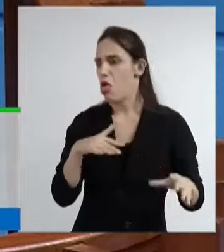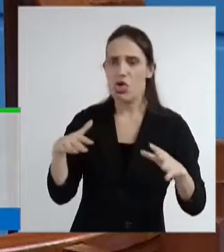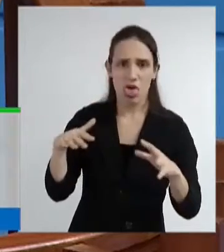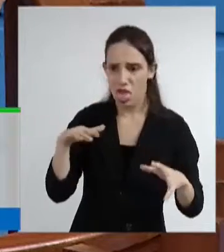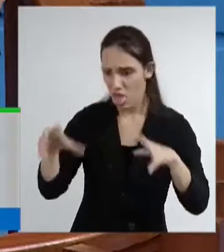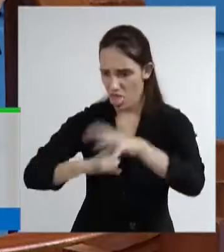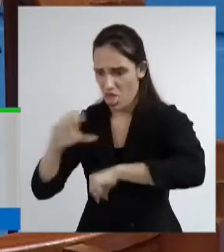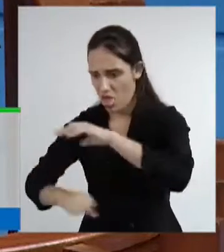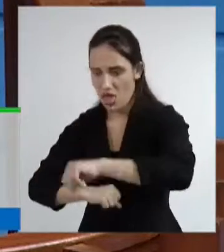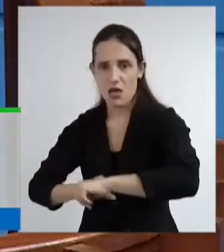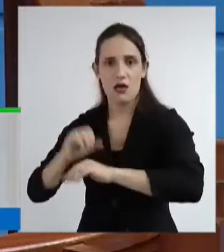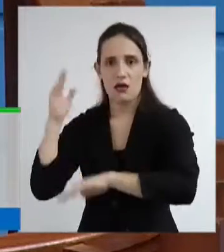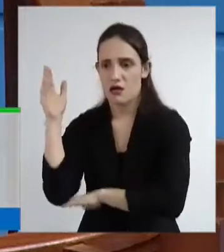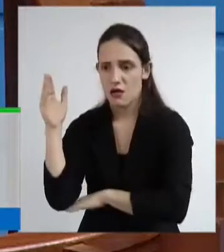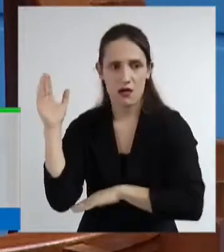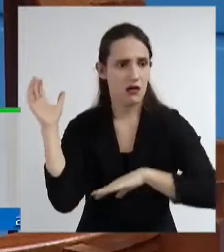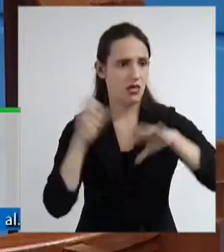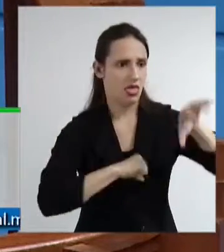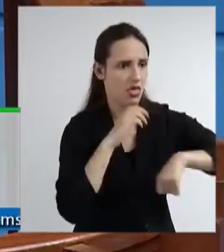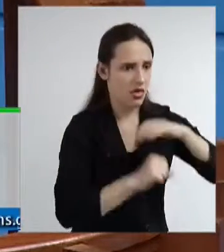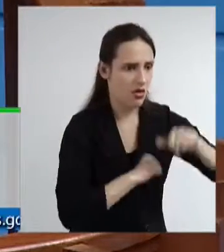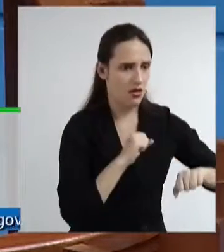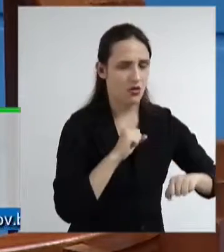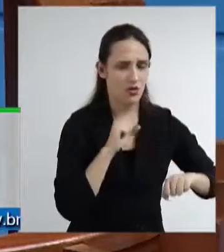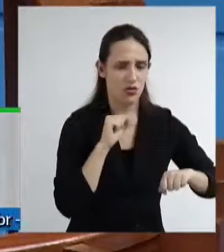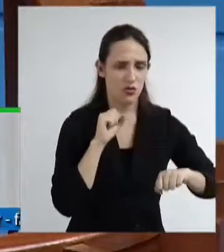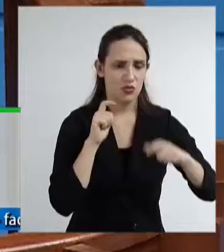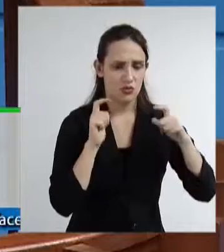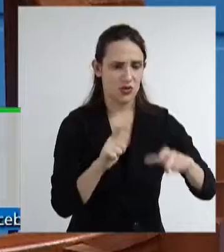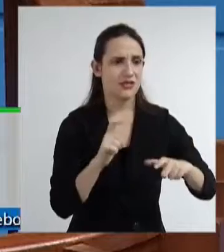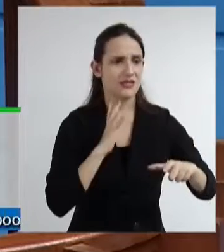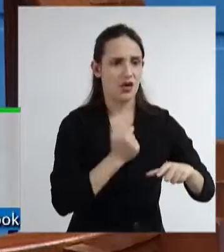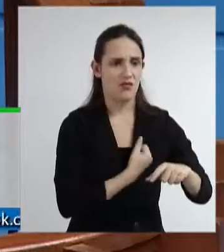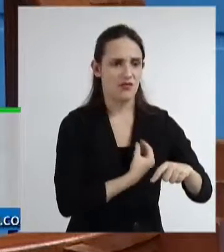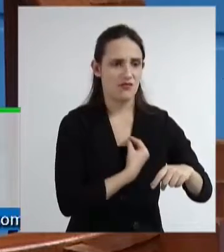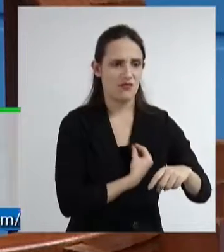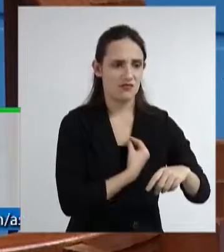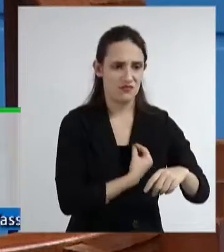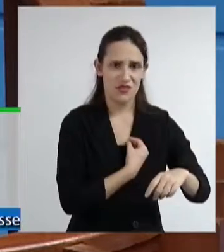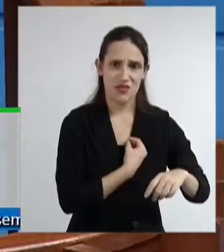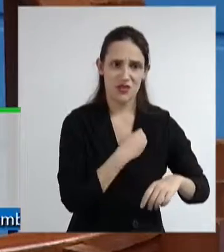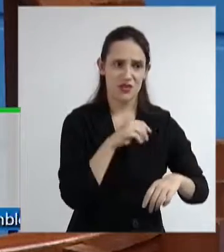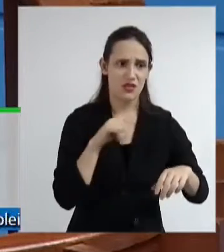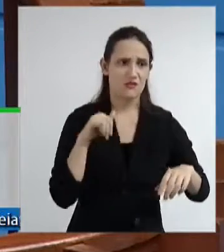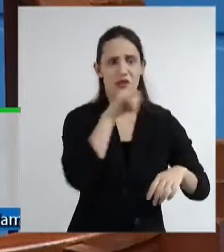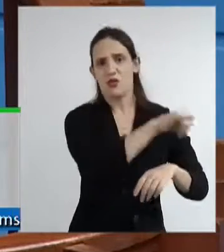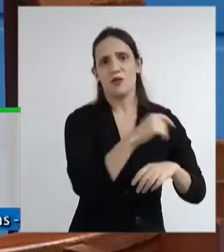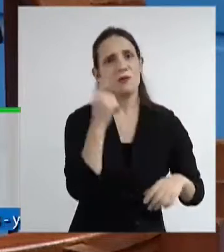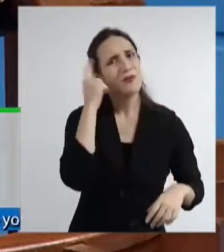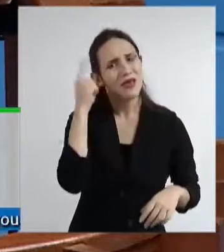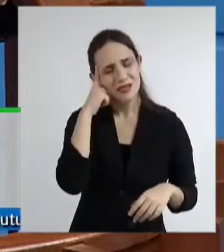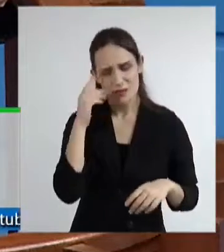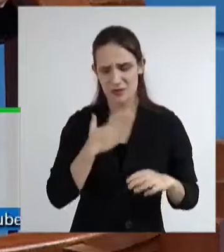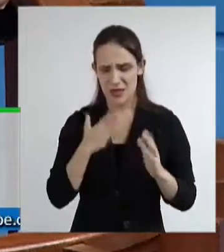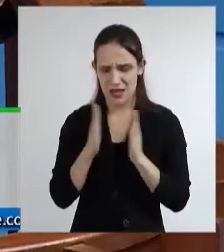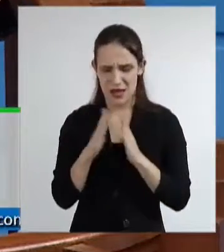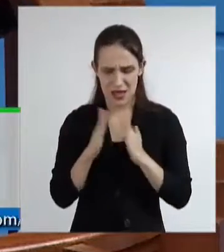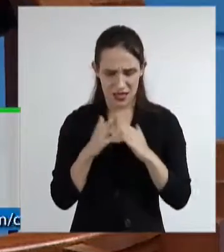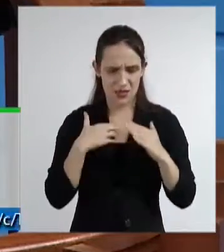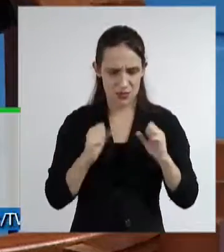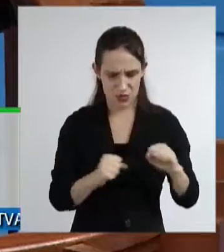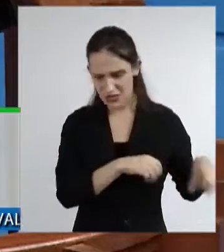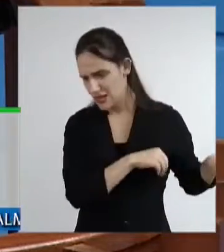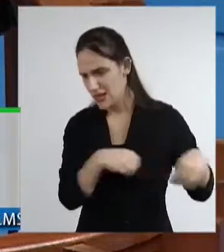hotéis, rouba o assento salva-vidas do avião, ele acha que sai de casa e pode carregar